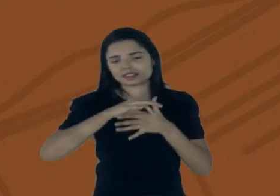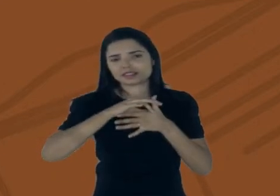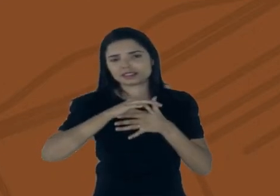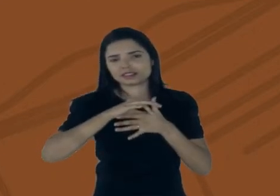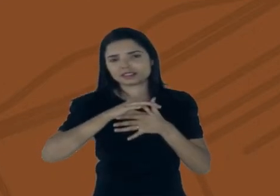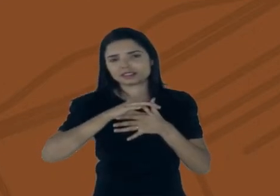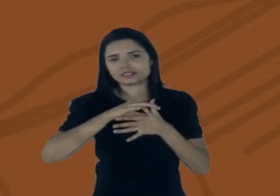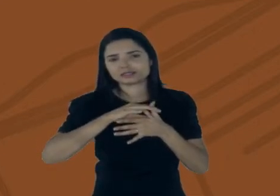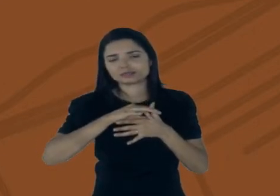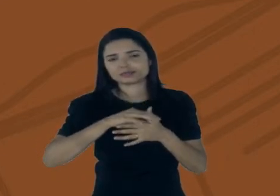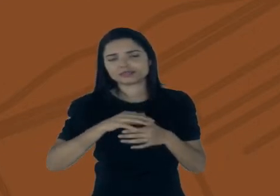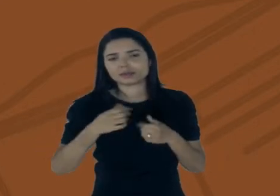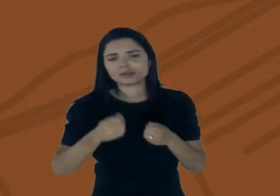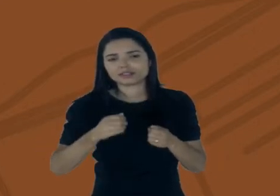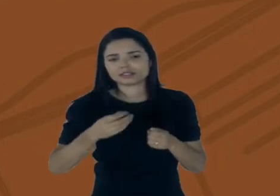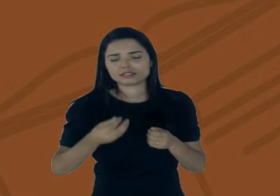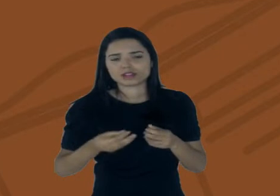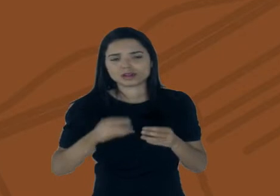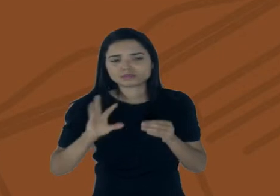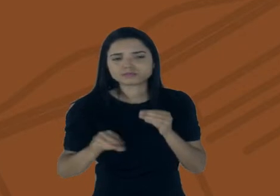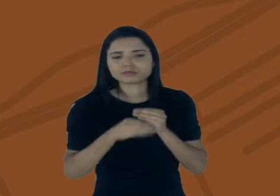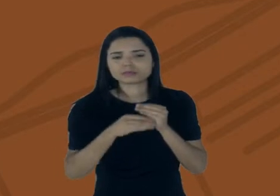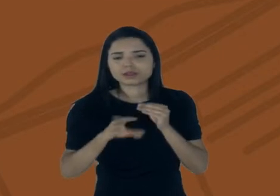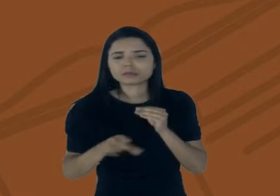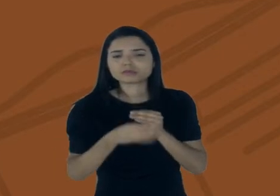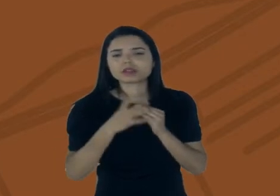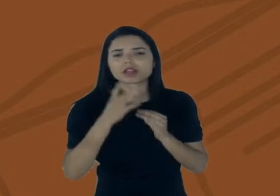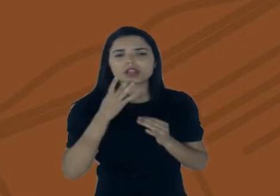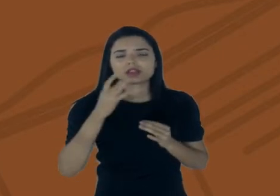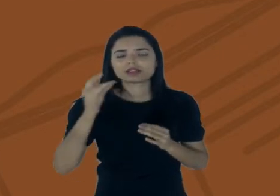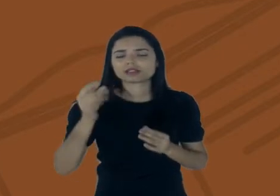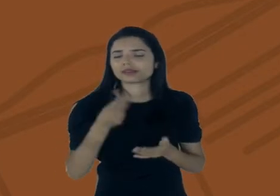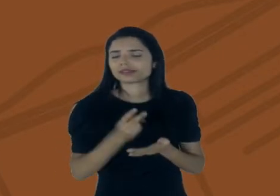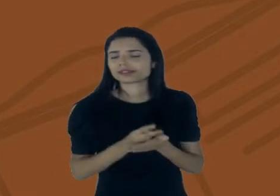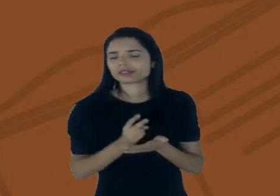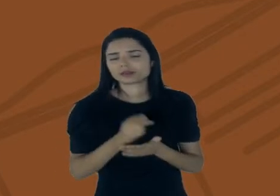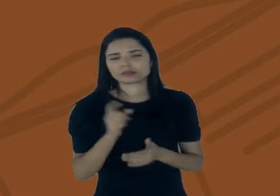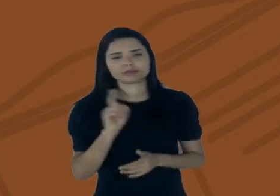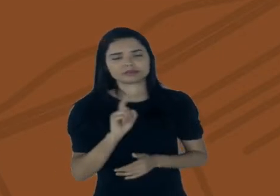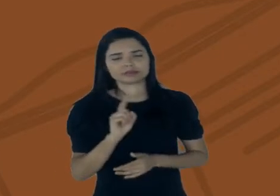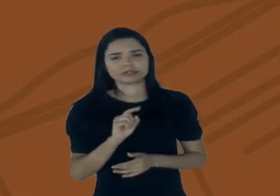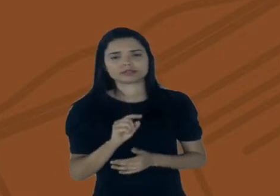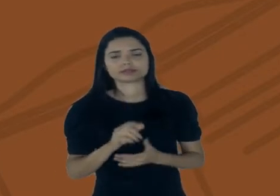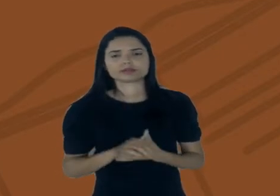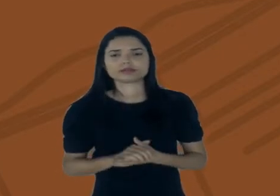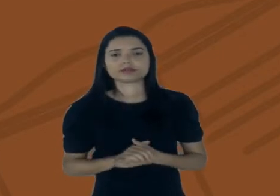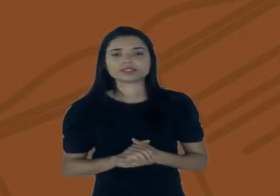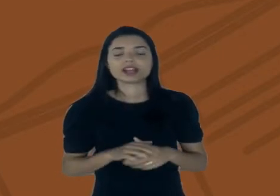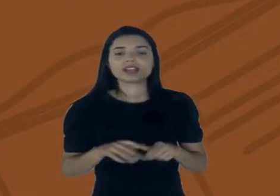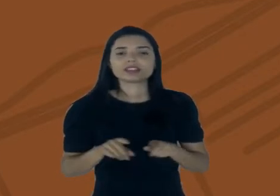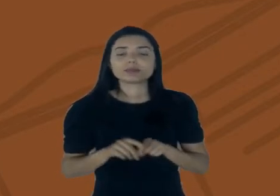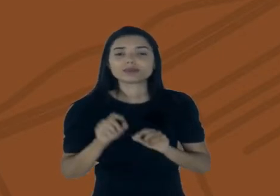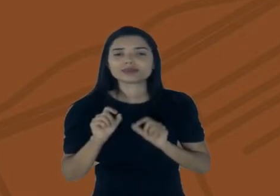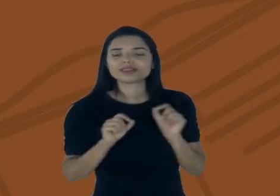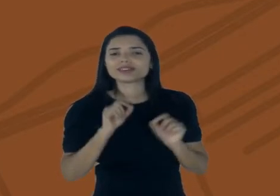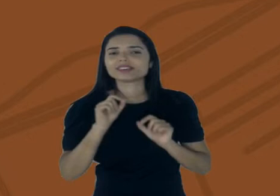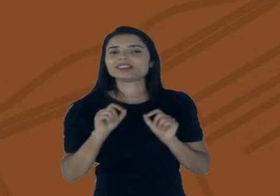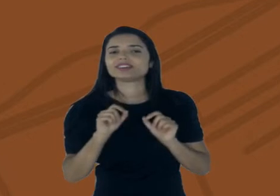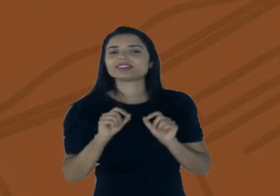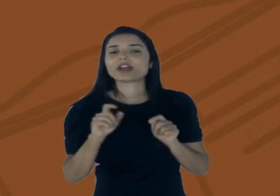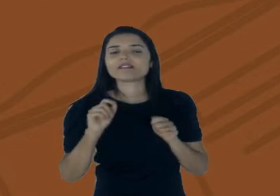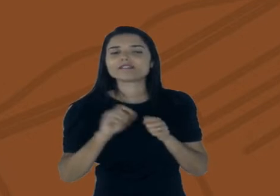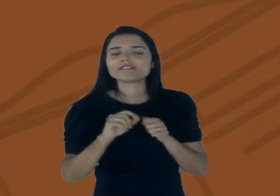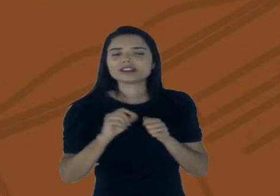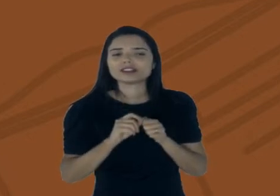precisa acrescentar sal diretamente na comida, ok? Praticar atividades físicas